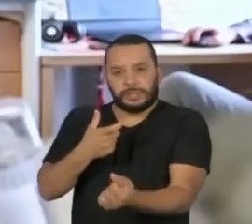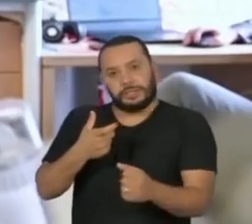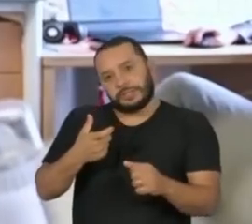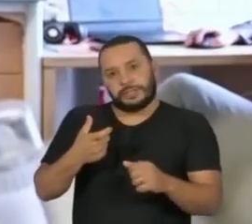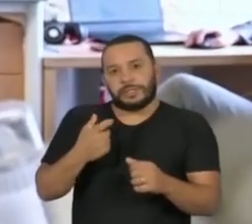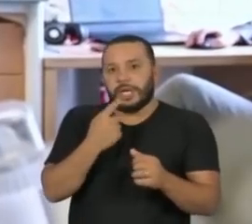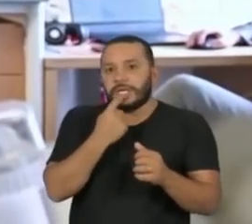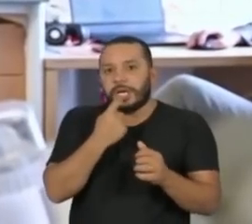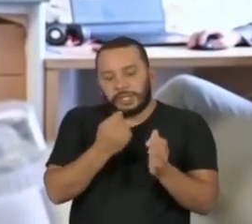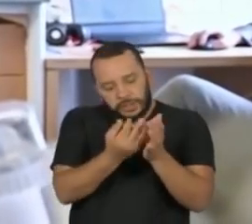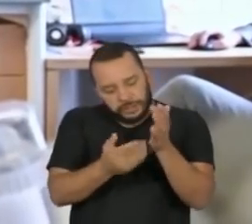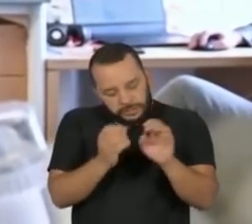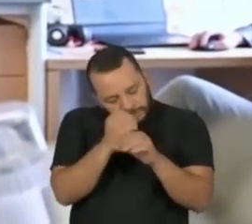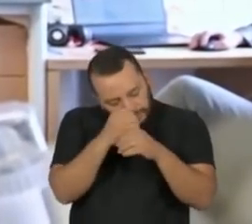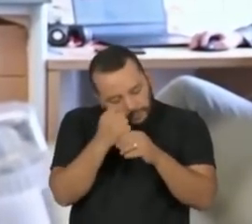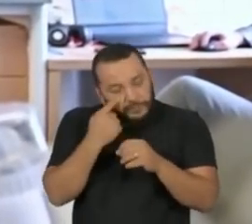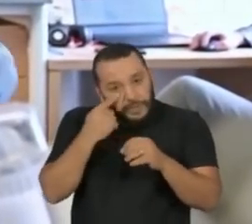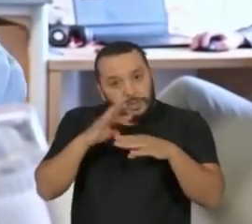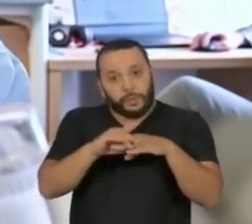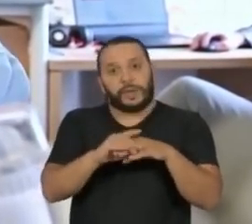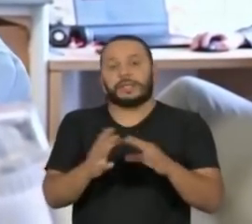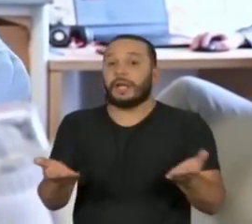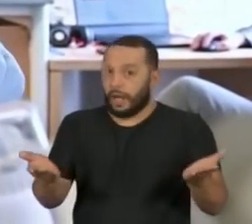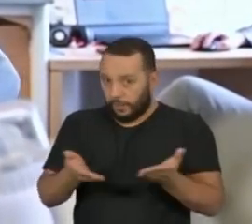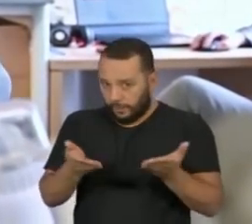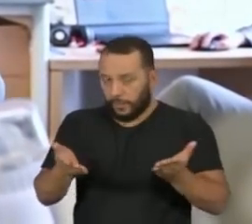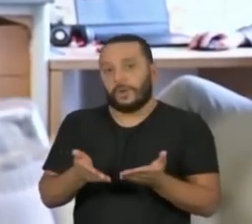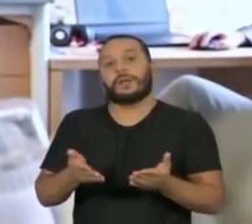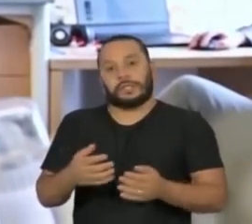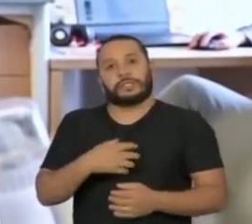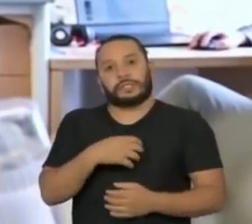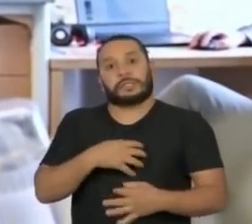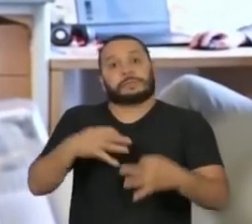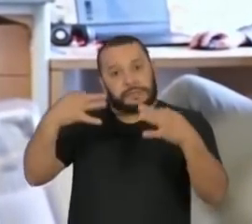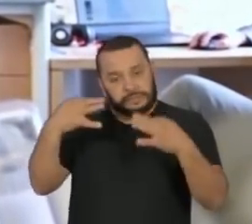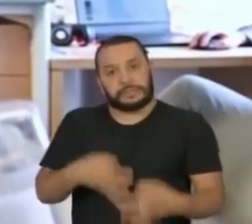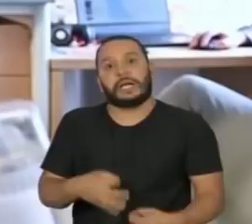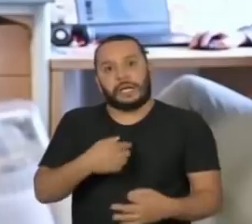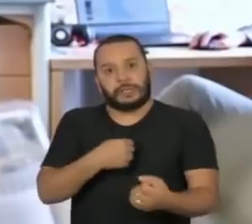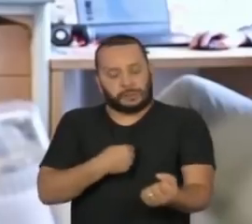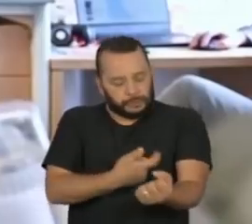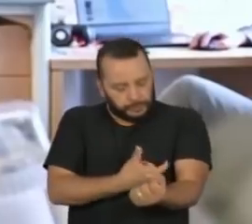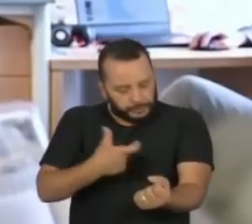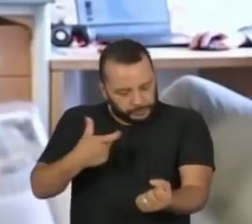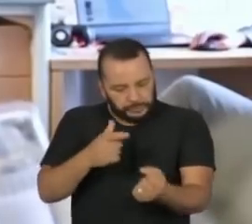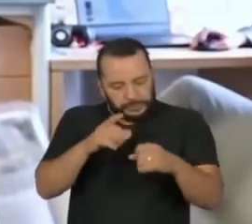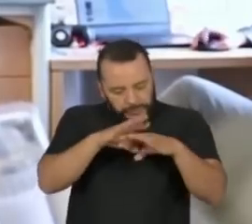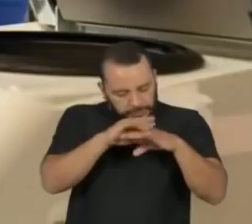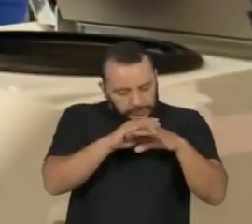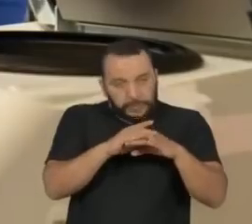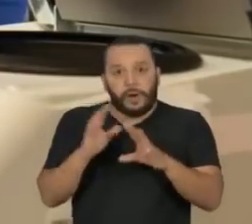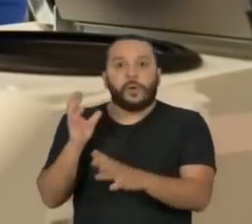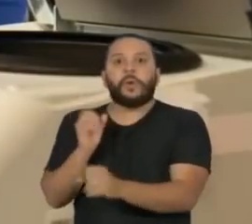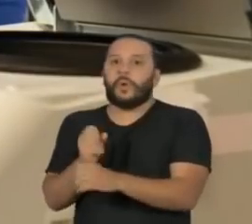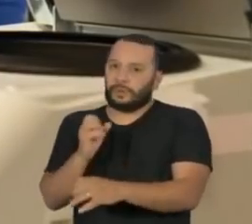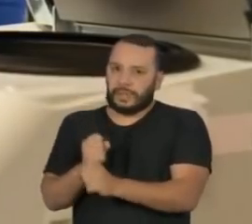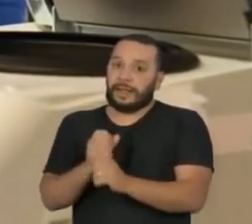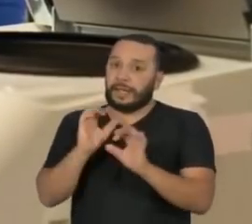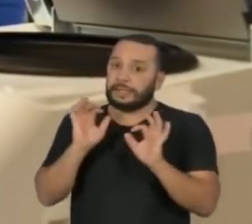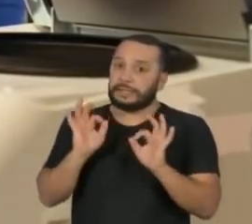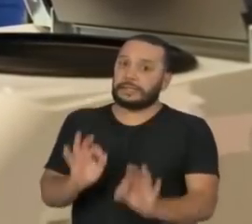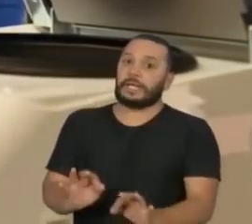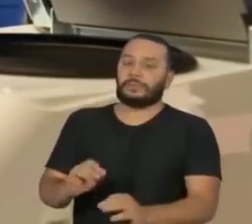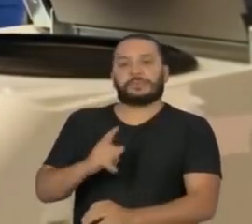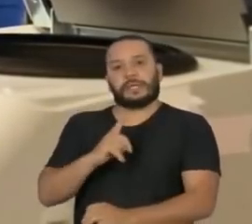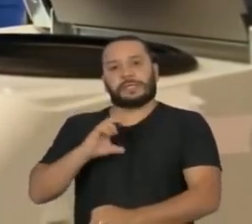doença. Agora, todos os novos casos devem ter um diagnóstico formal antes de serem adicionados aos totais. Com a decisão, nesta